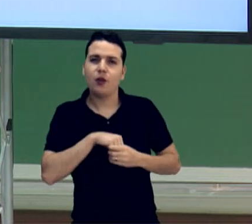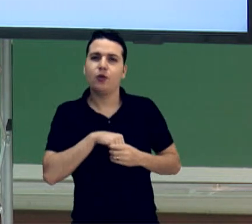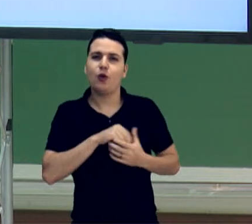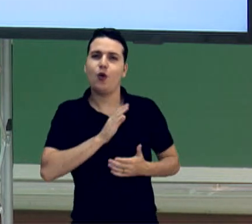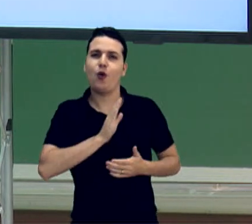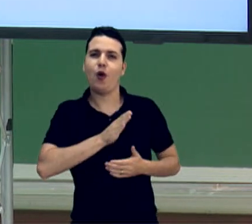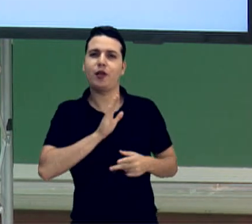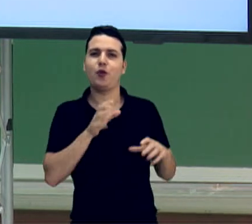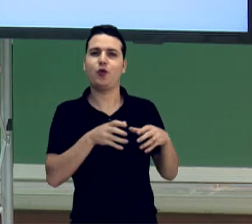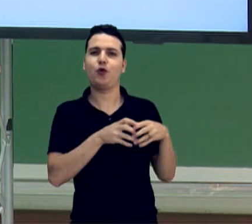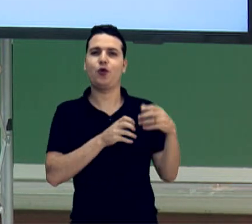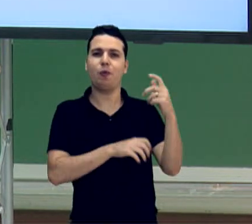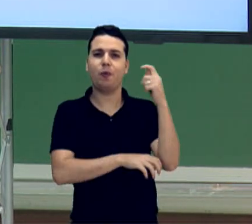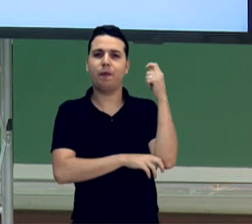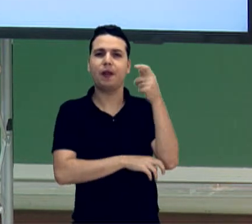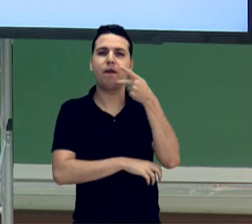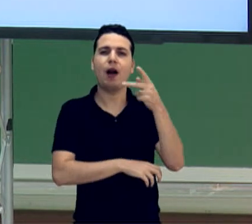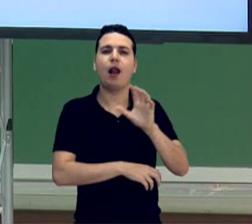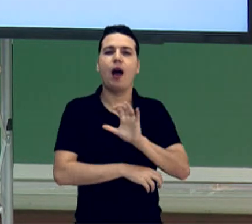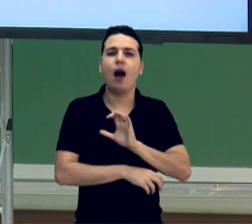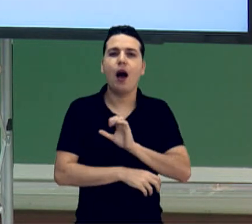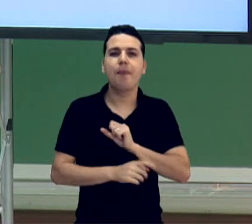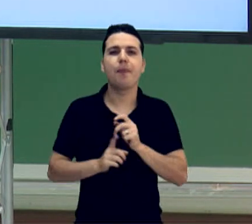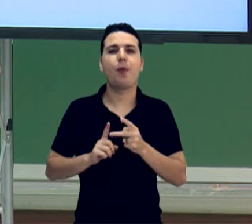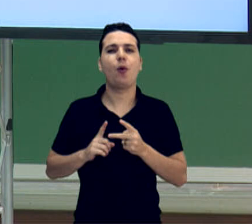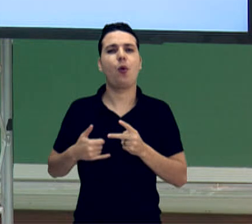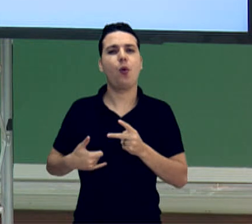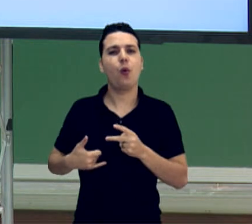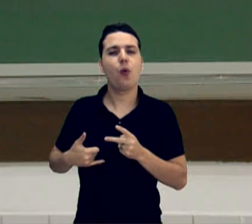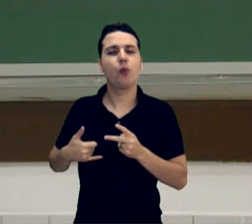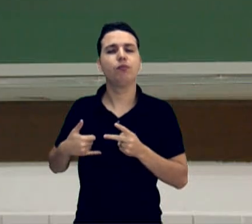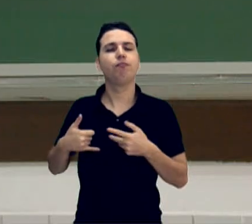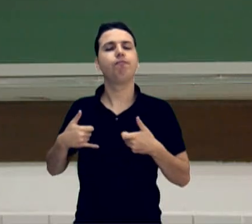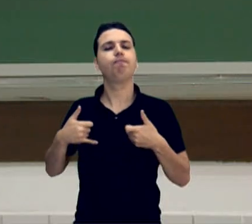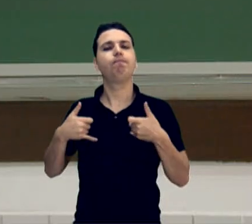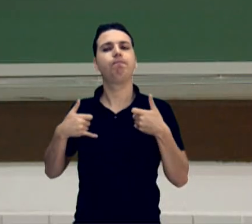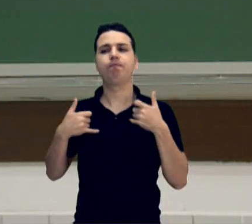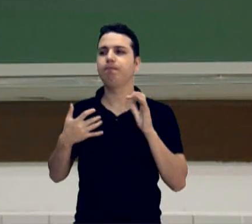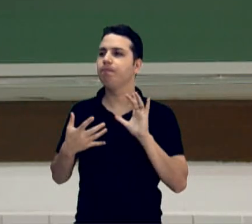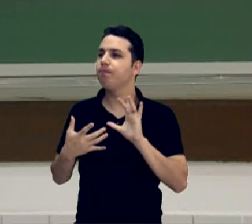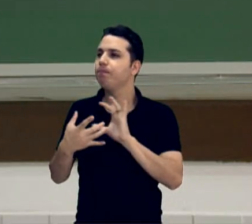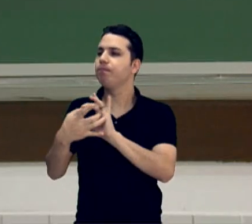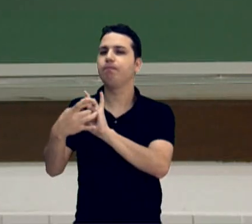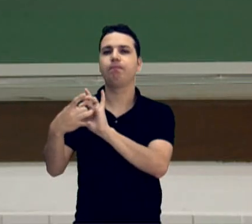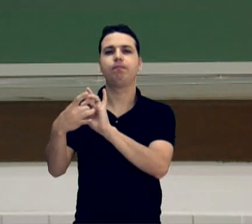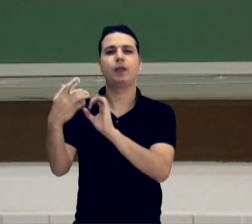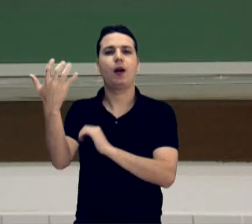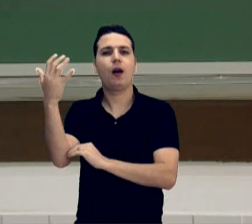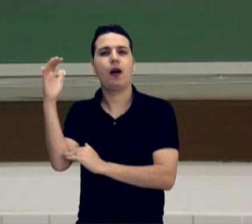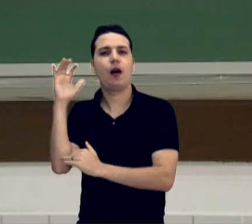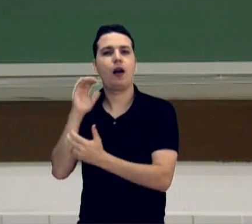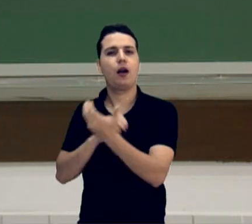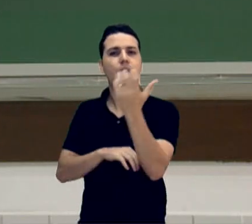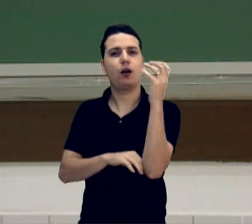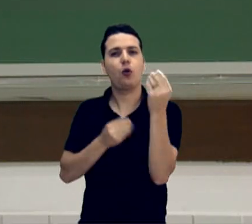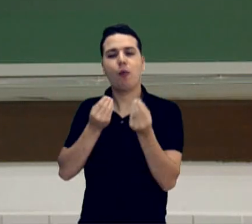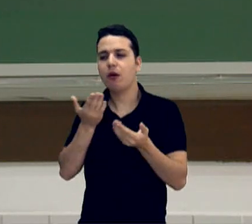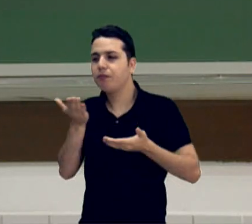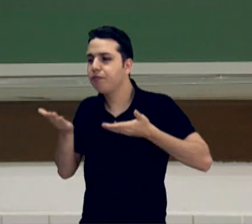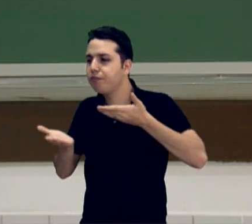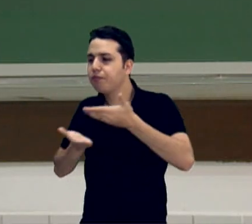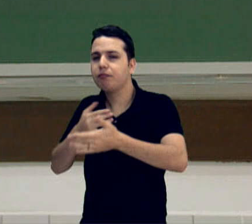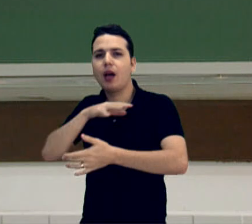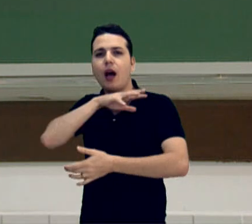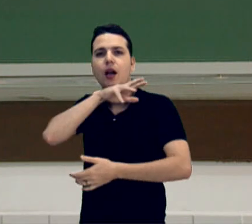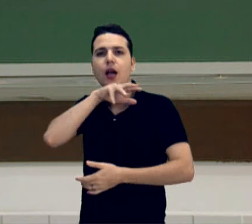fala de orgulho da terra, da lida, né, com a natureza, com o trato com os animais, e os casais